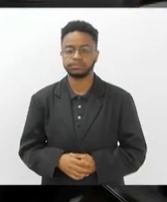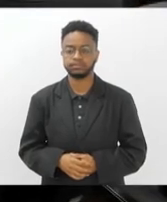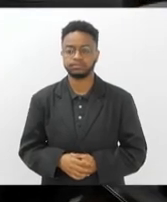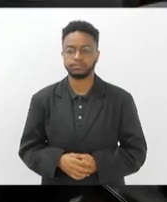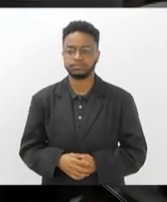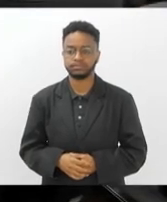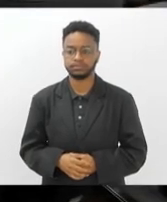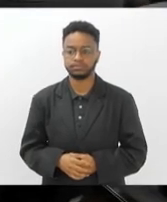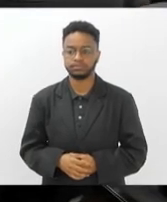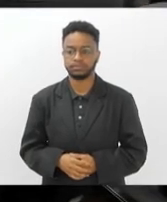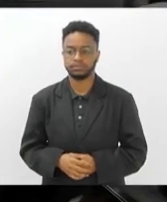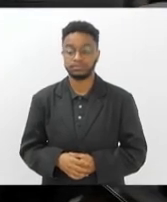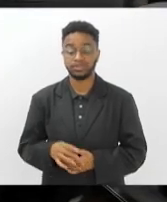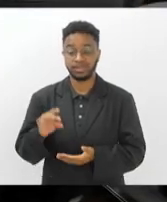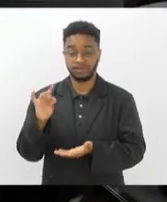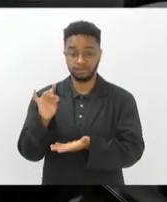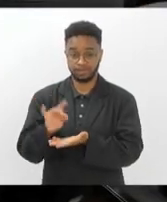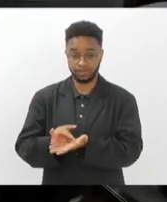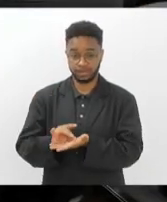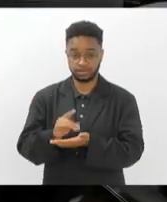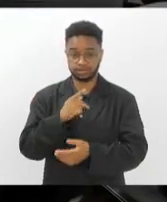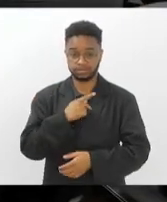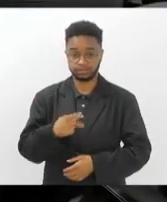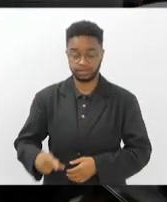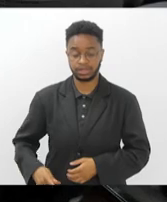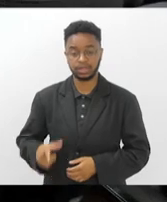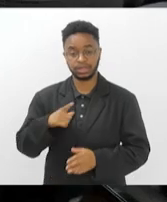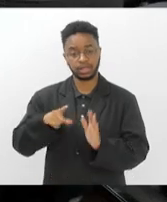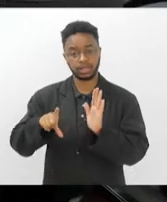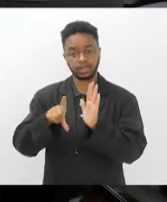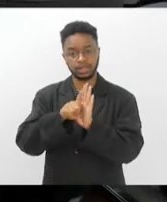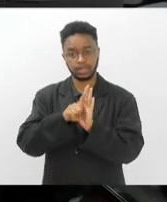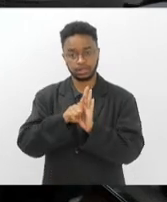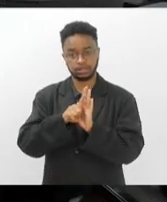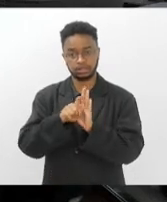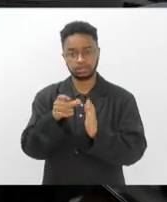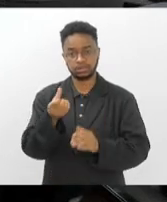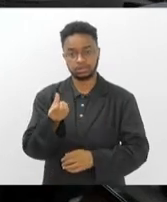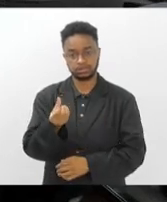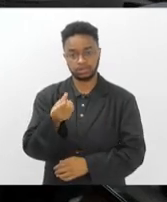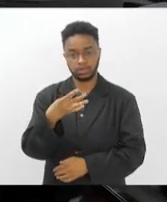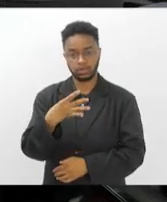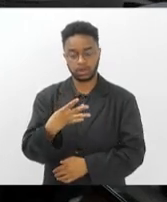senhor. Na verdade, senhor presidente, existe a Lei